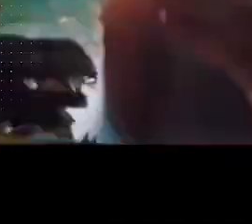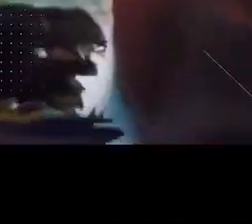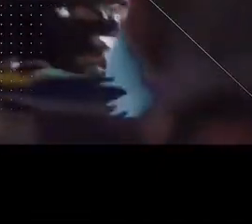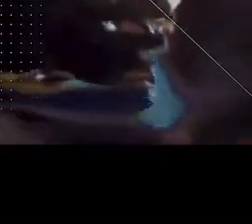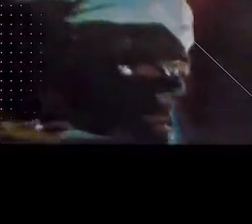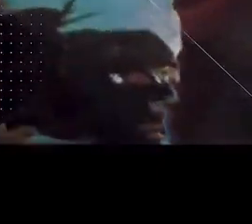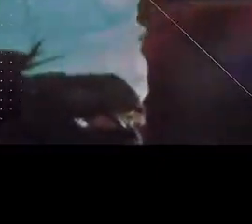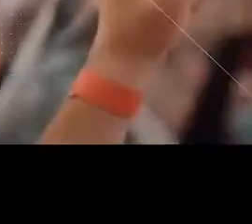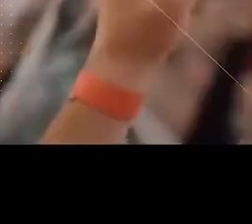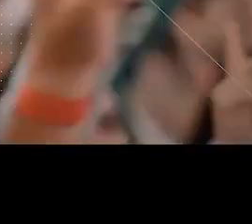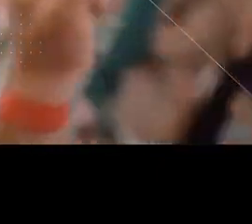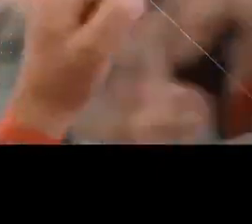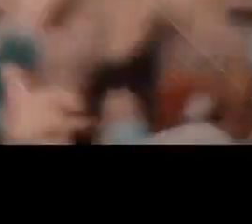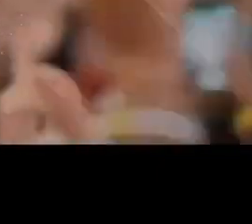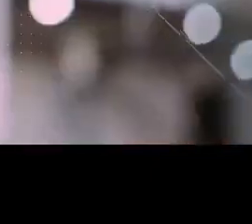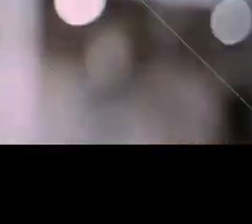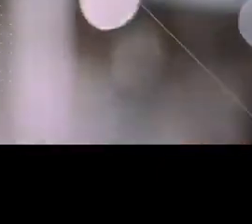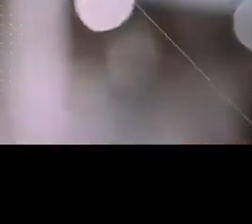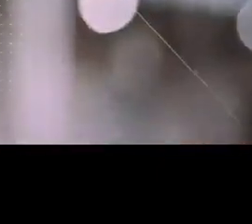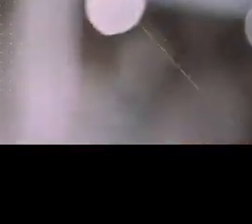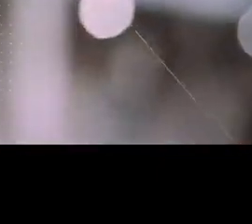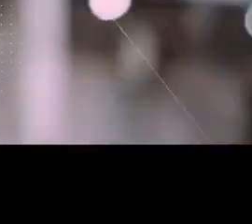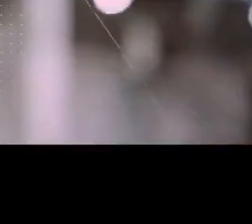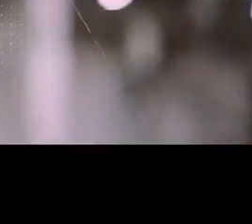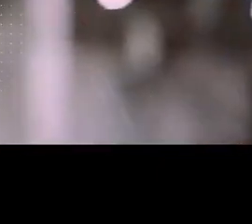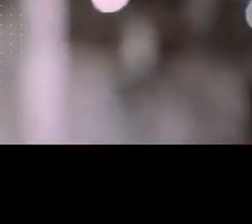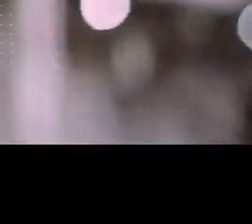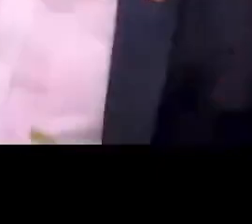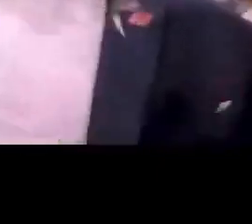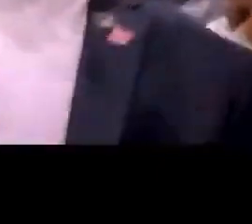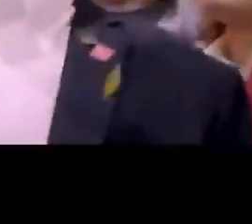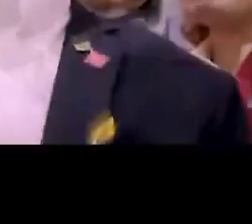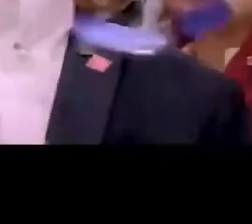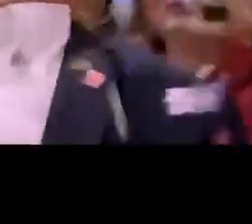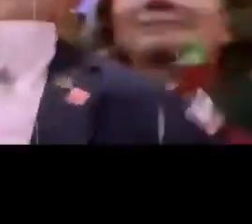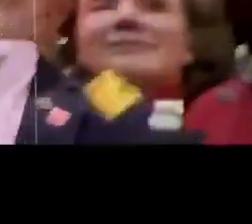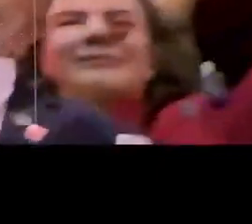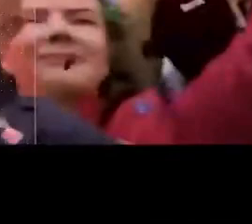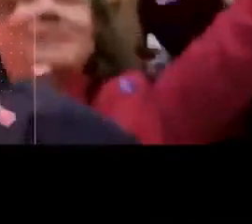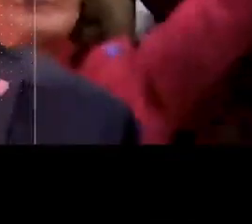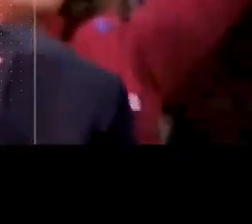sem deixar de transmitir a esperança.